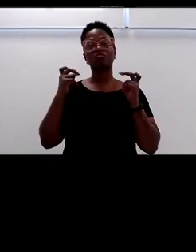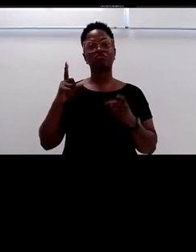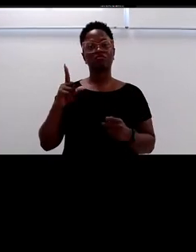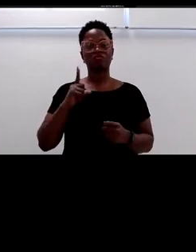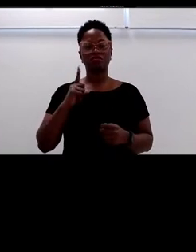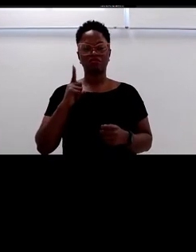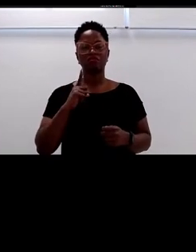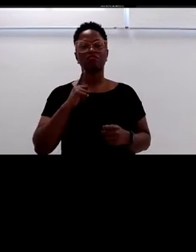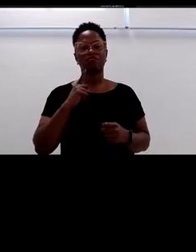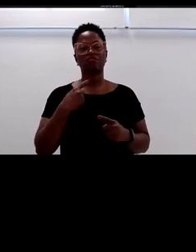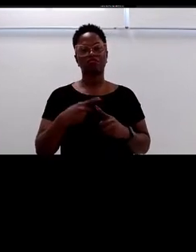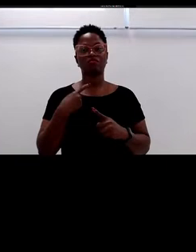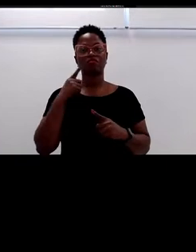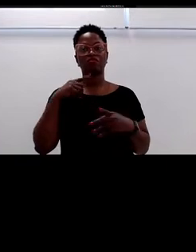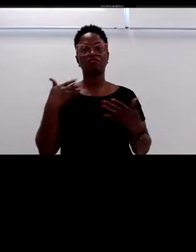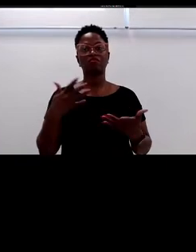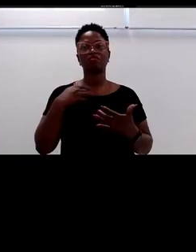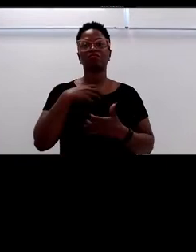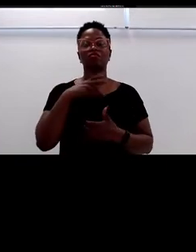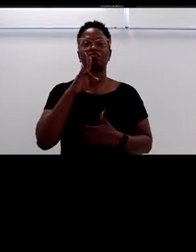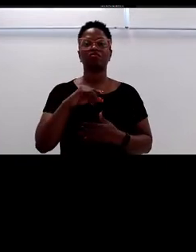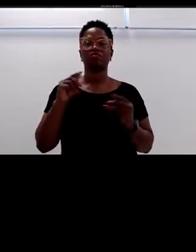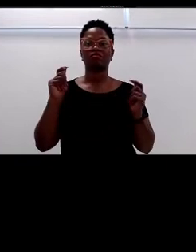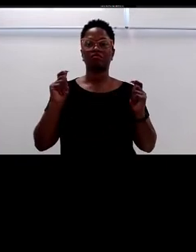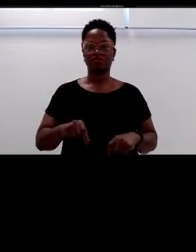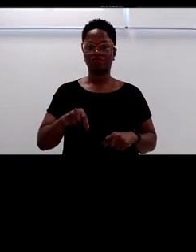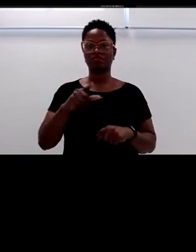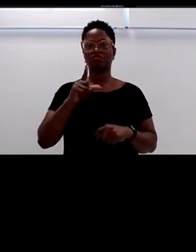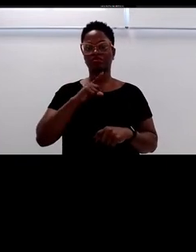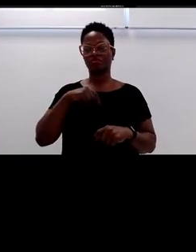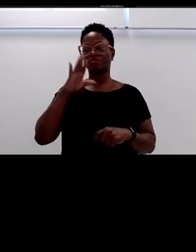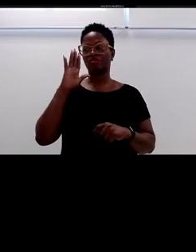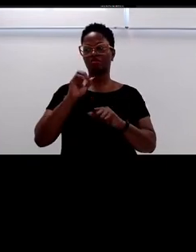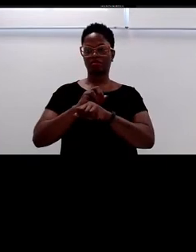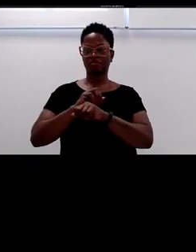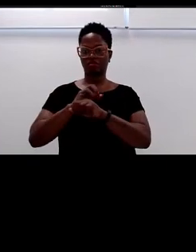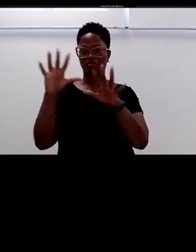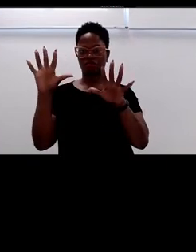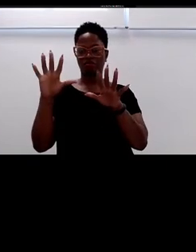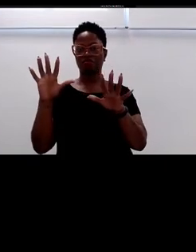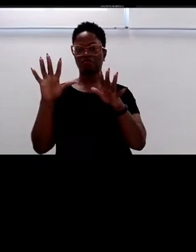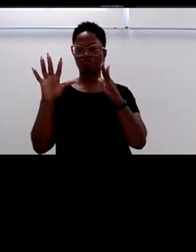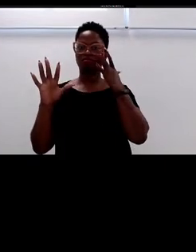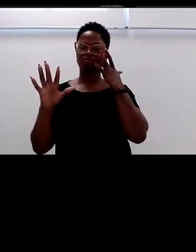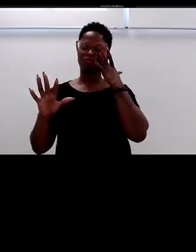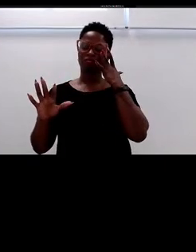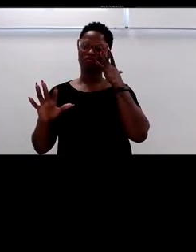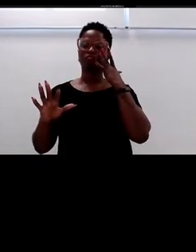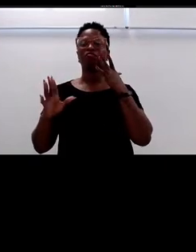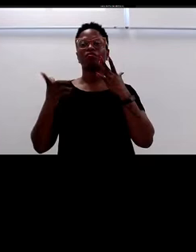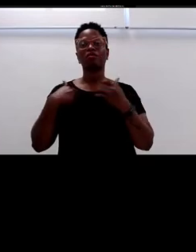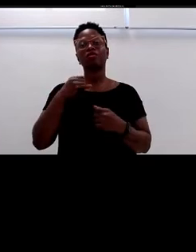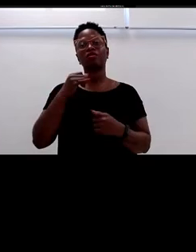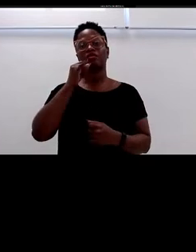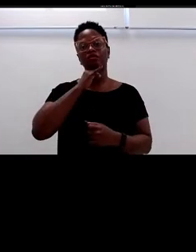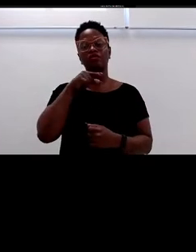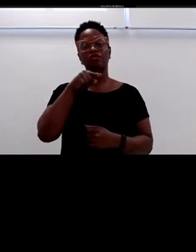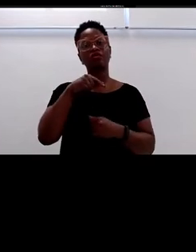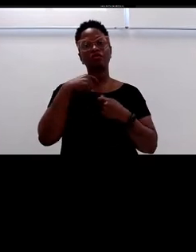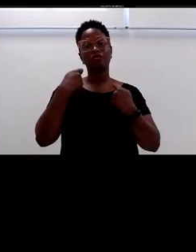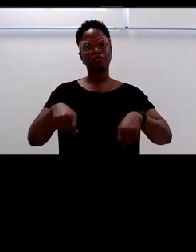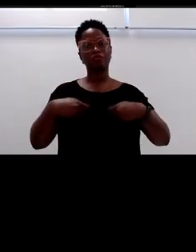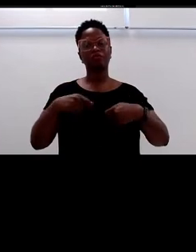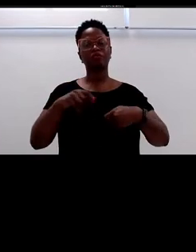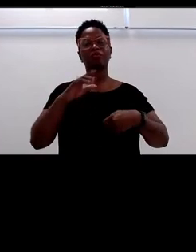saber qual é a forma que você vai dar. Isso aqui vai estar muito mais iluminado que tudo o resto do quadro. Pois é, por isso que eu estou dizendo. Então você precisa decidir